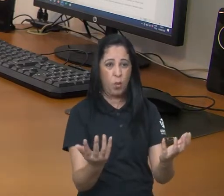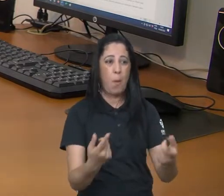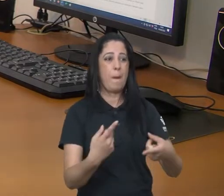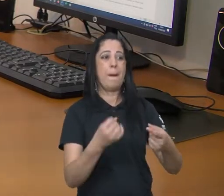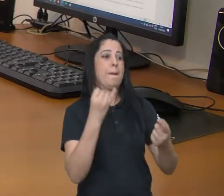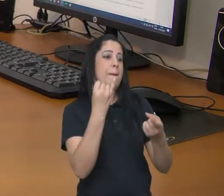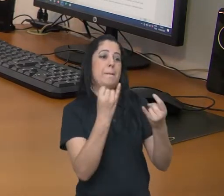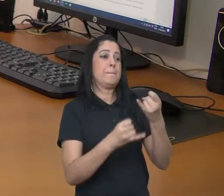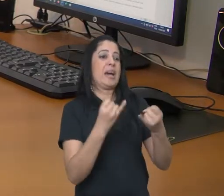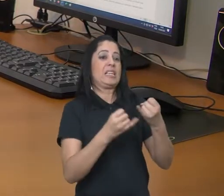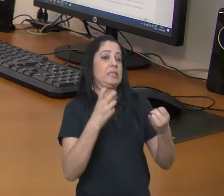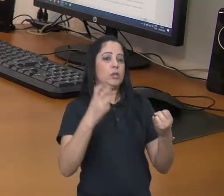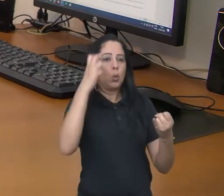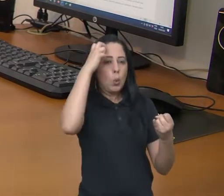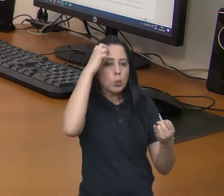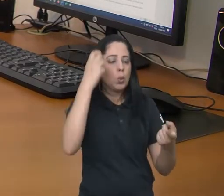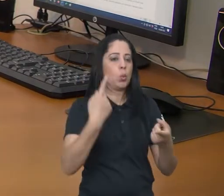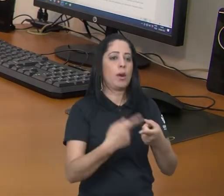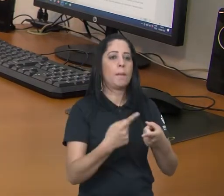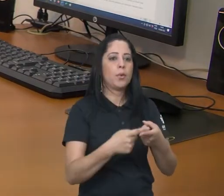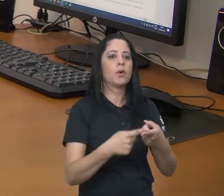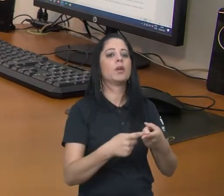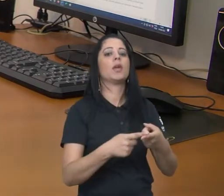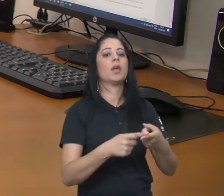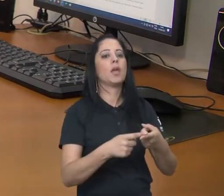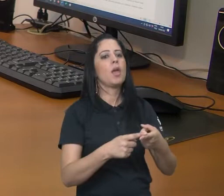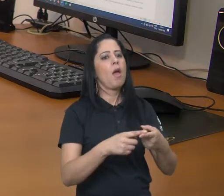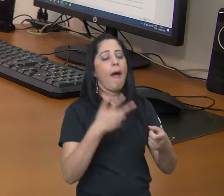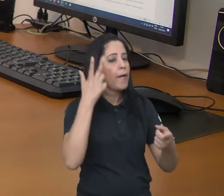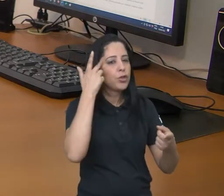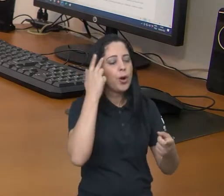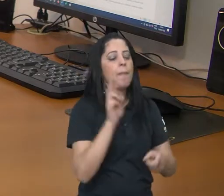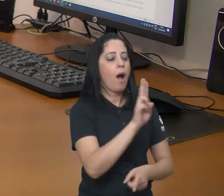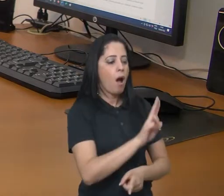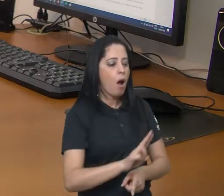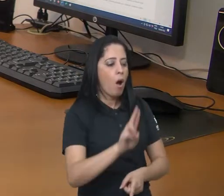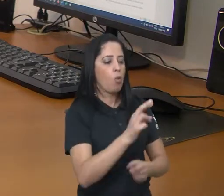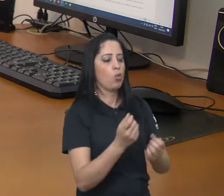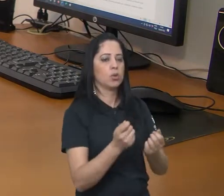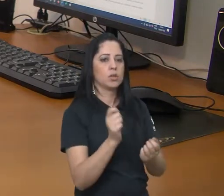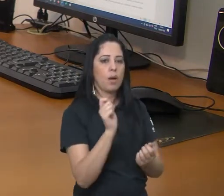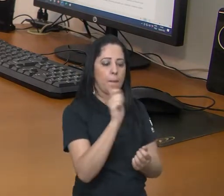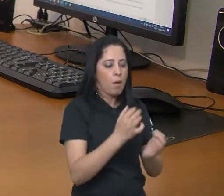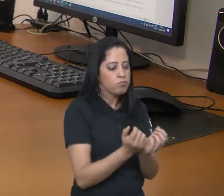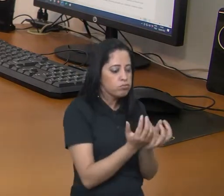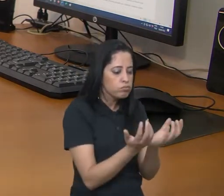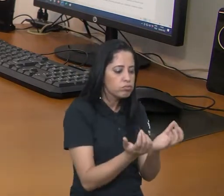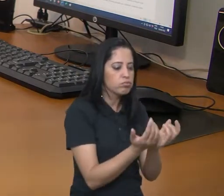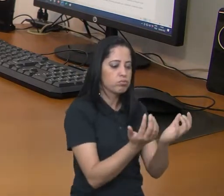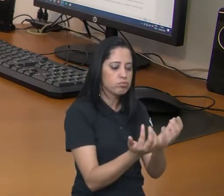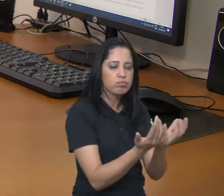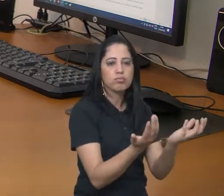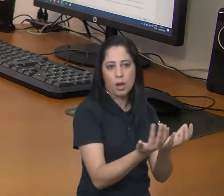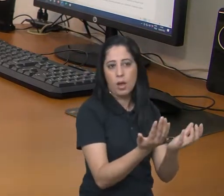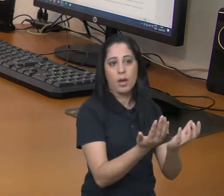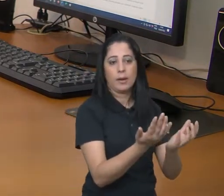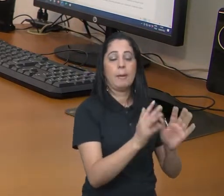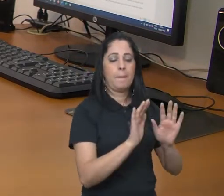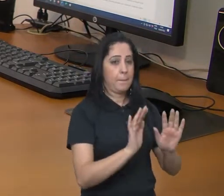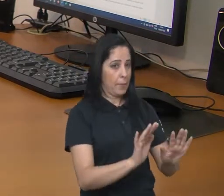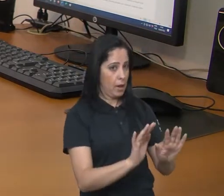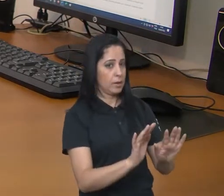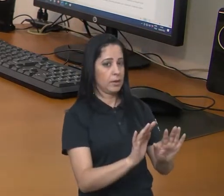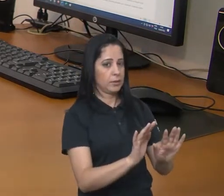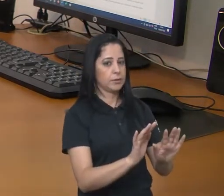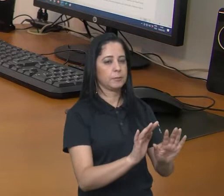na nossa sociedade, né? Desde que o homem dominou o fogo, ele vem utilizando justamente para realizar as